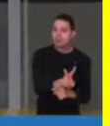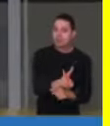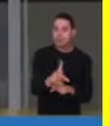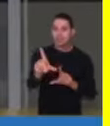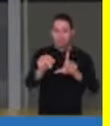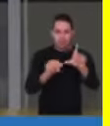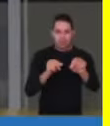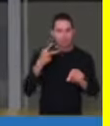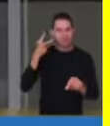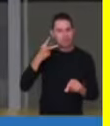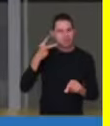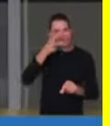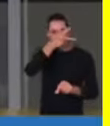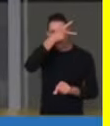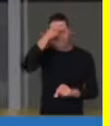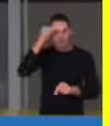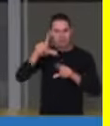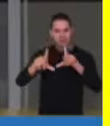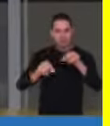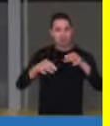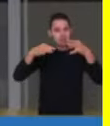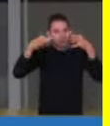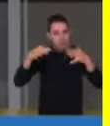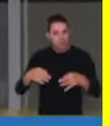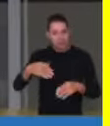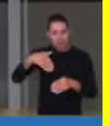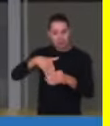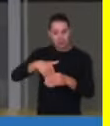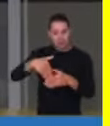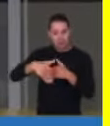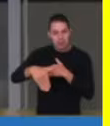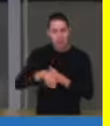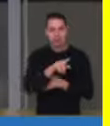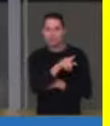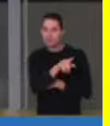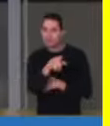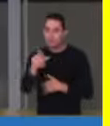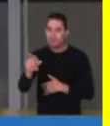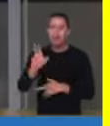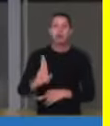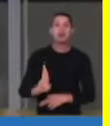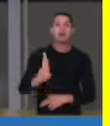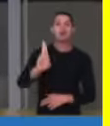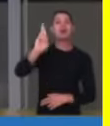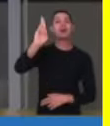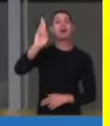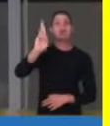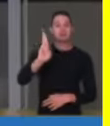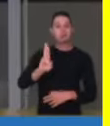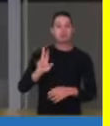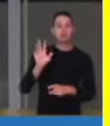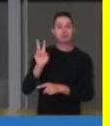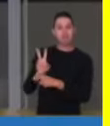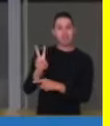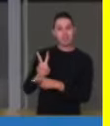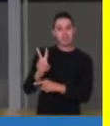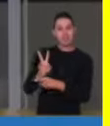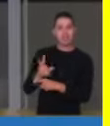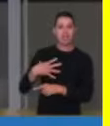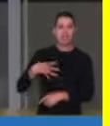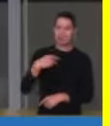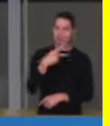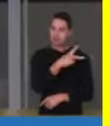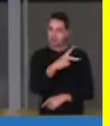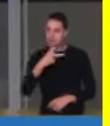vereadores e prefeitos nas próximas eleições. Eles podem ser os responsáveis por garantir a integridade física das suas